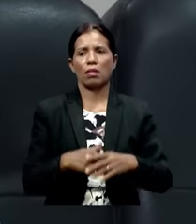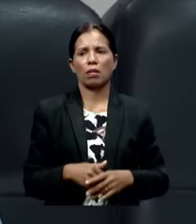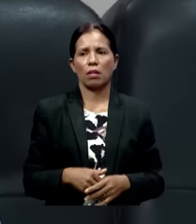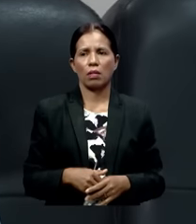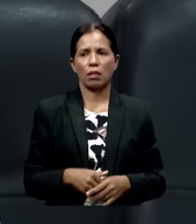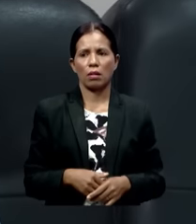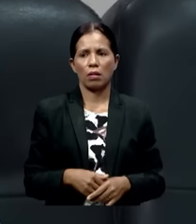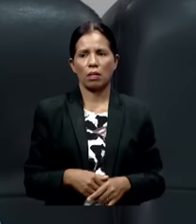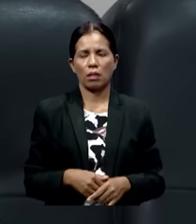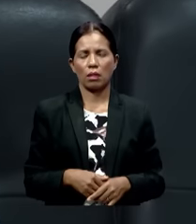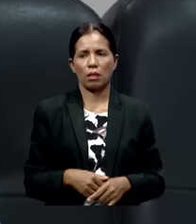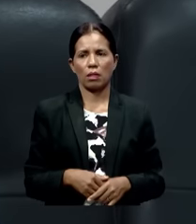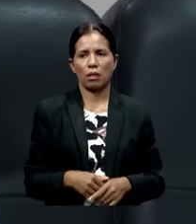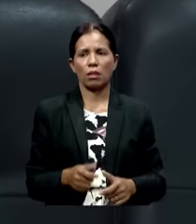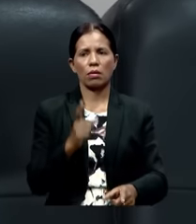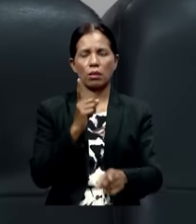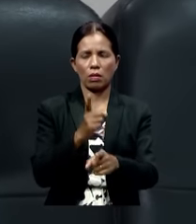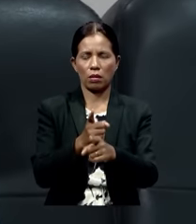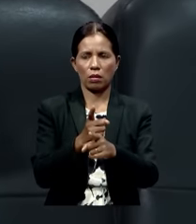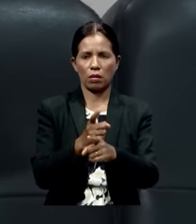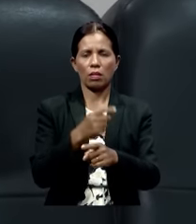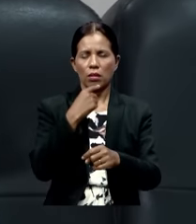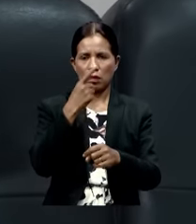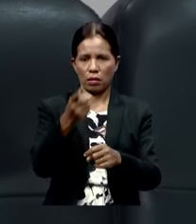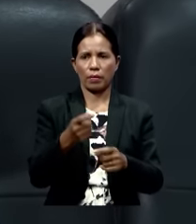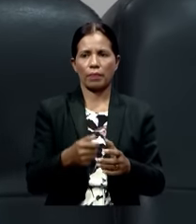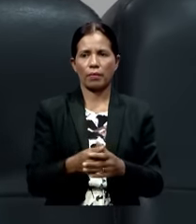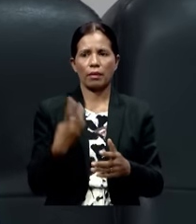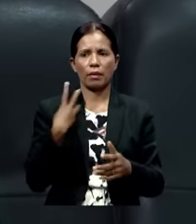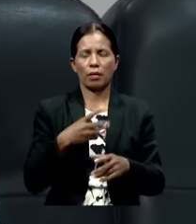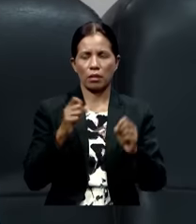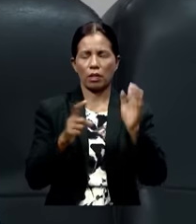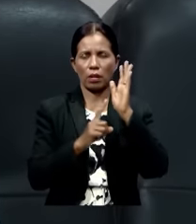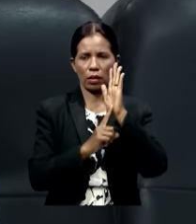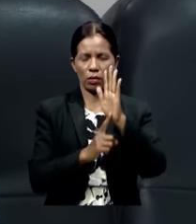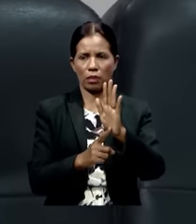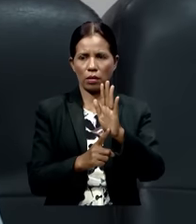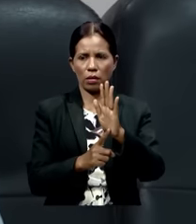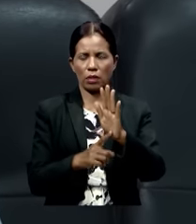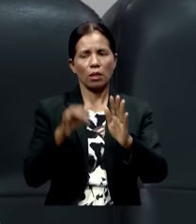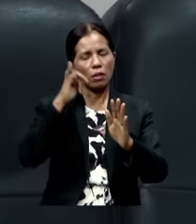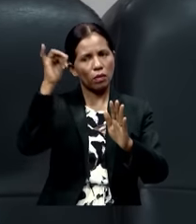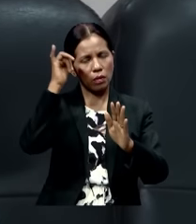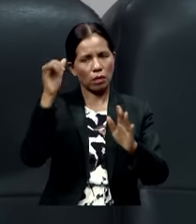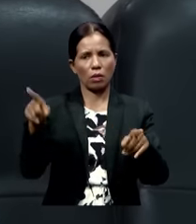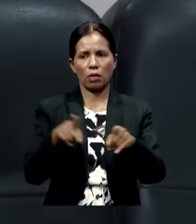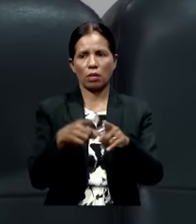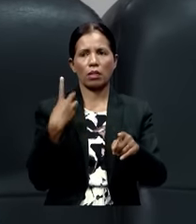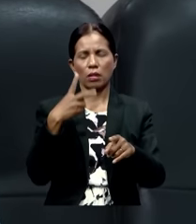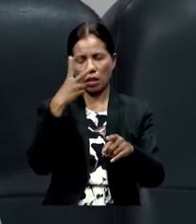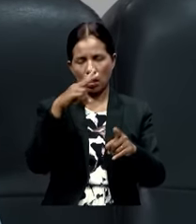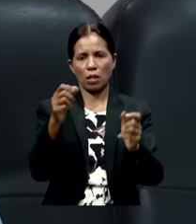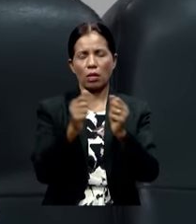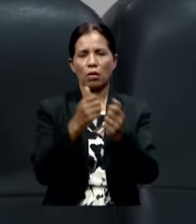ita tanema tu rolosa excelencia dia ita tenga publica ona ia o sik me bi ho bo chiran sane ita tenga ready dia